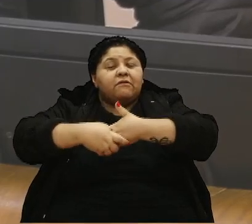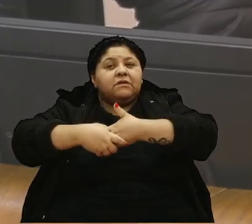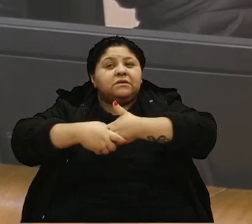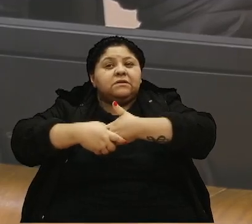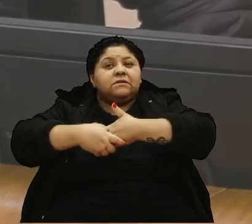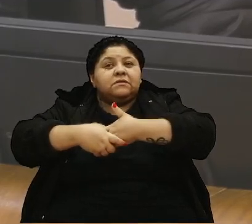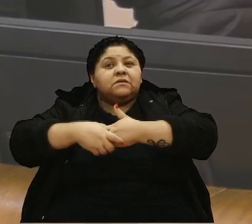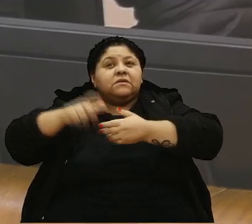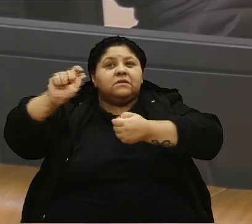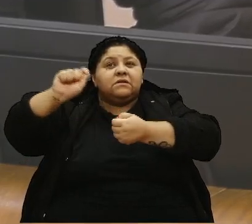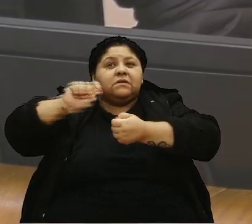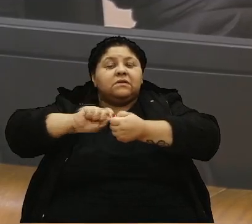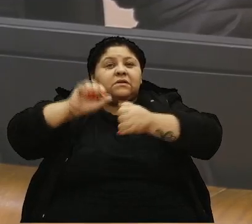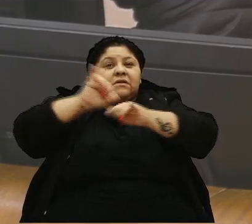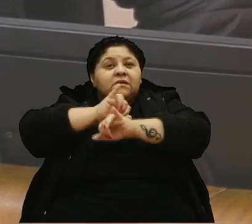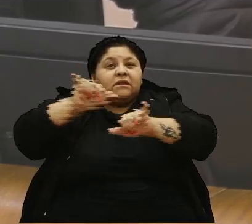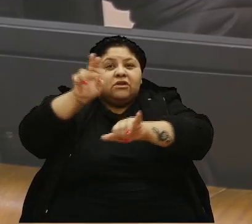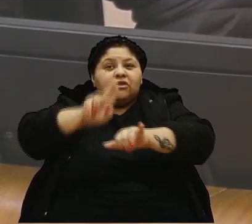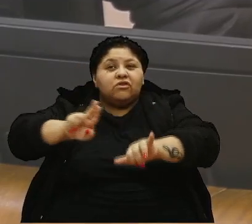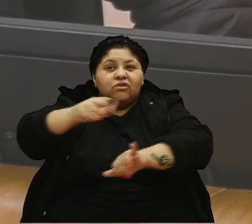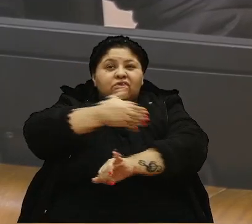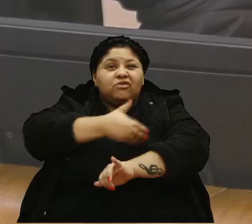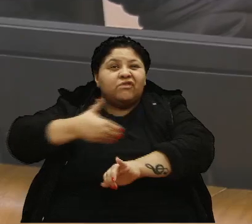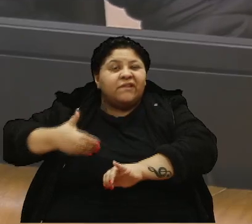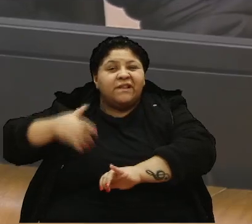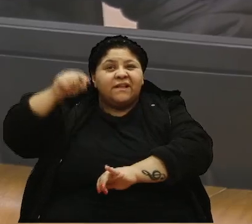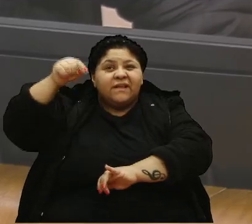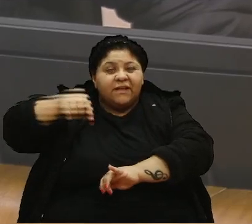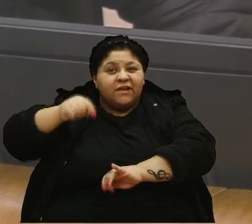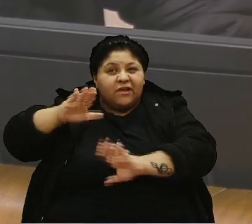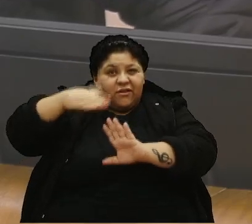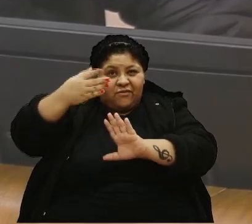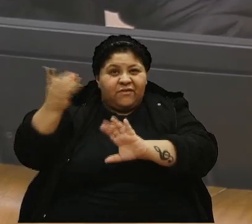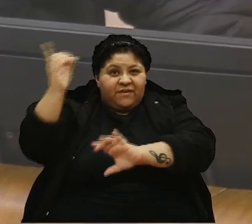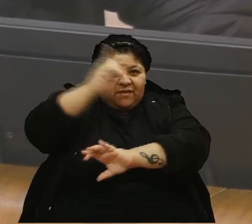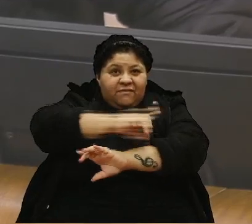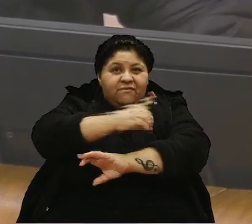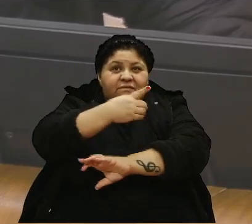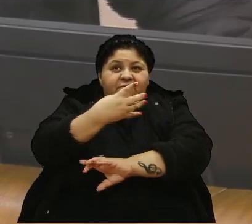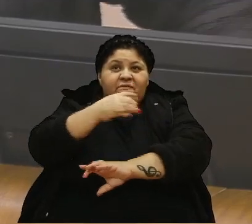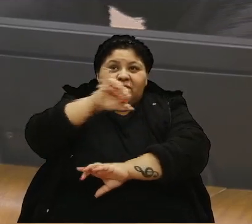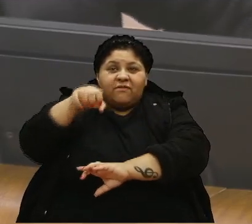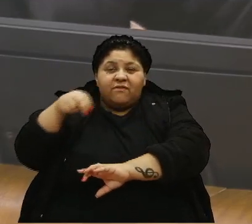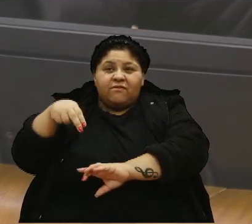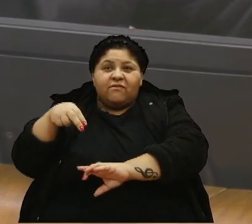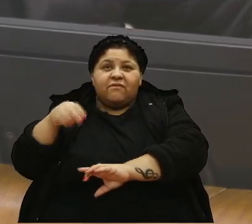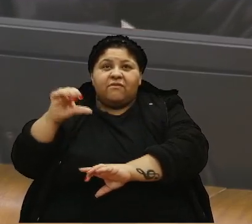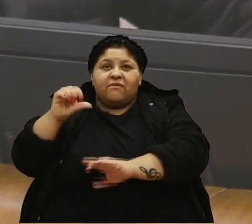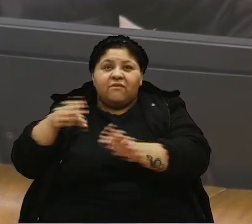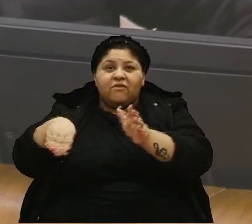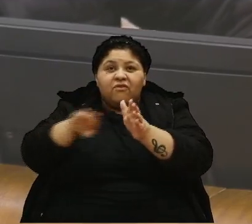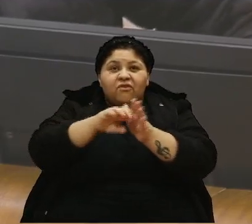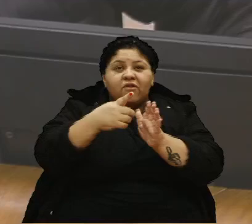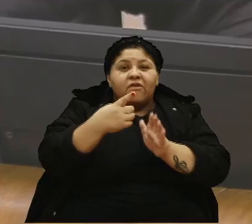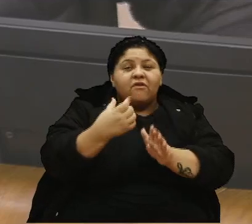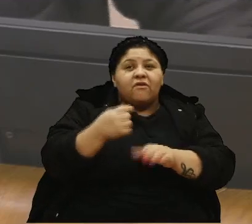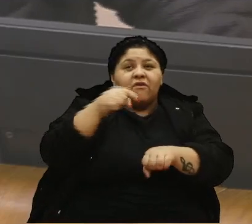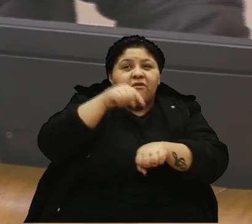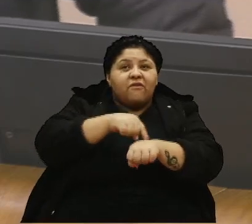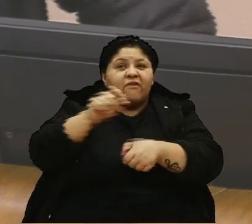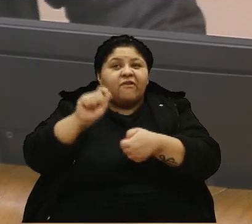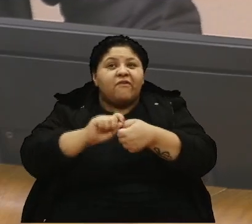tá fazendo um aviso de utilidade pública que nesse próximo dia 14 de junho, das 9 às 16 horas, vai estar